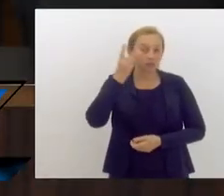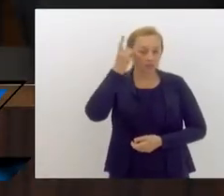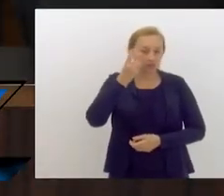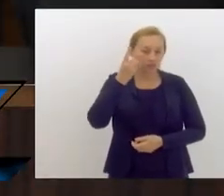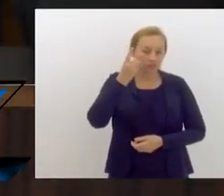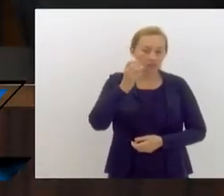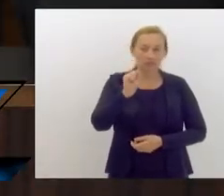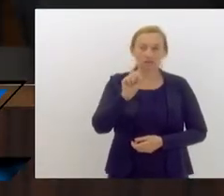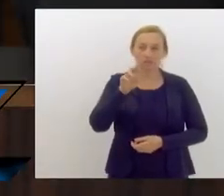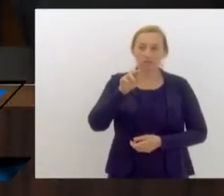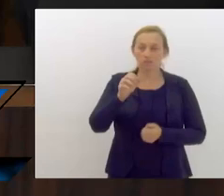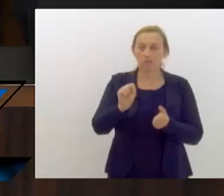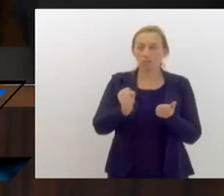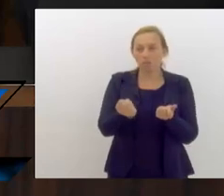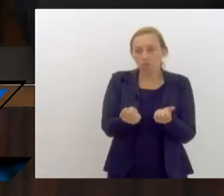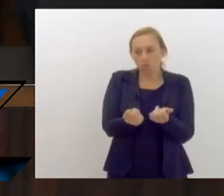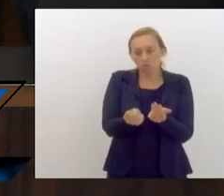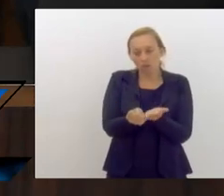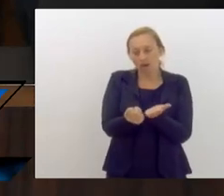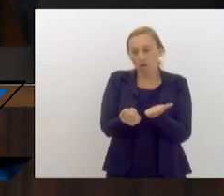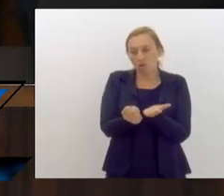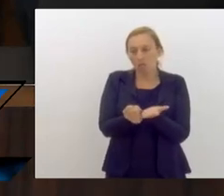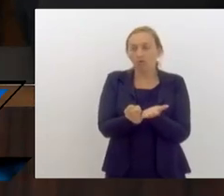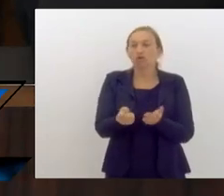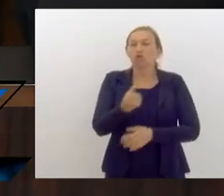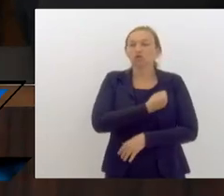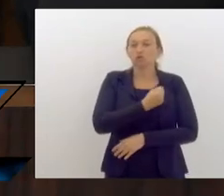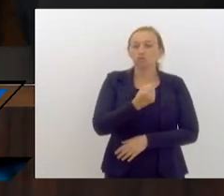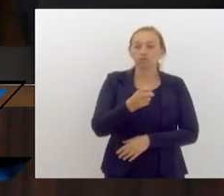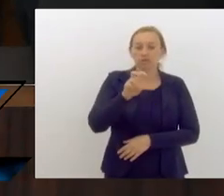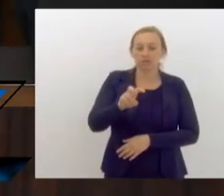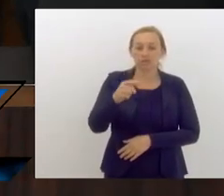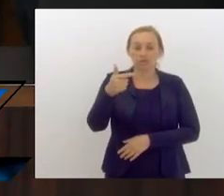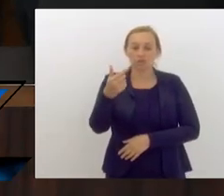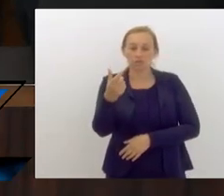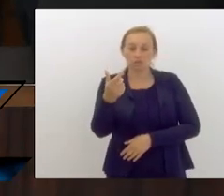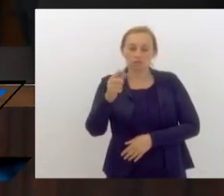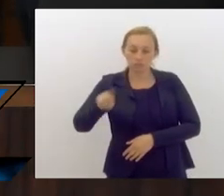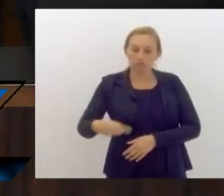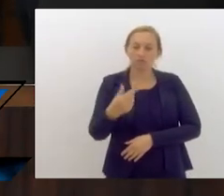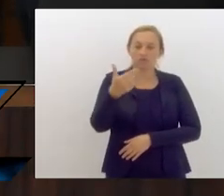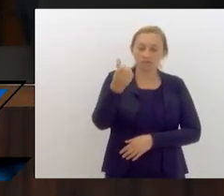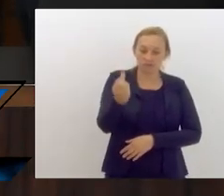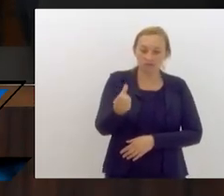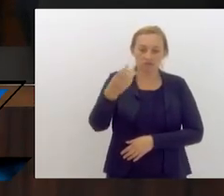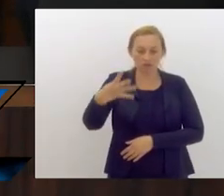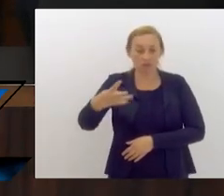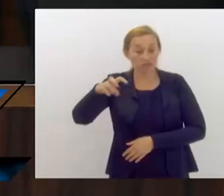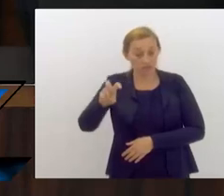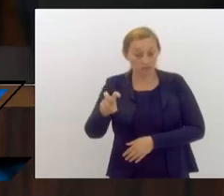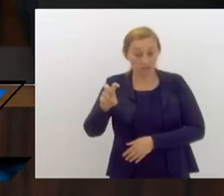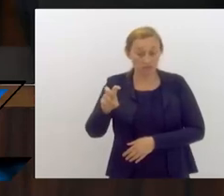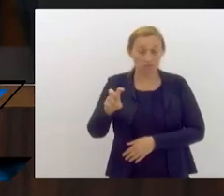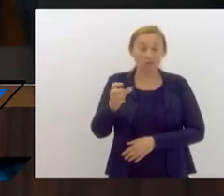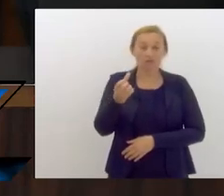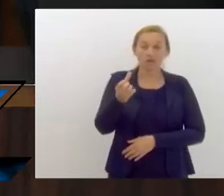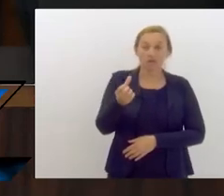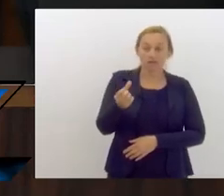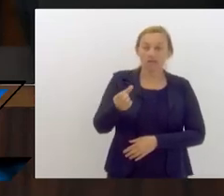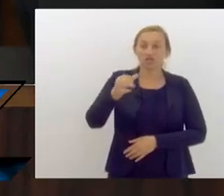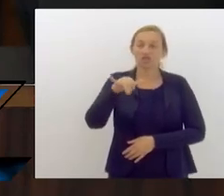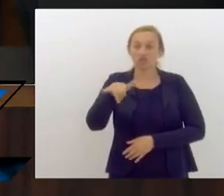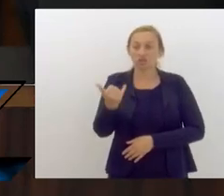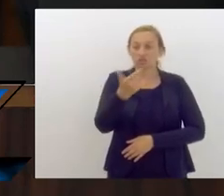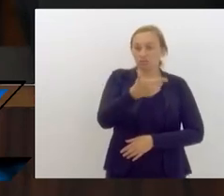Samuel Malafaia que altera a lei número 5.645 de 6 de janeiro de 2010 incluindo